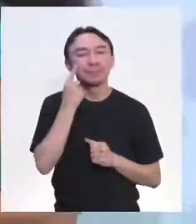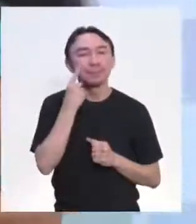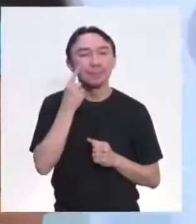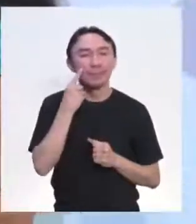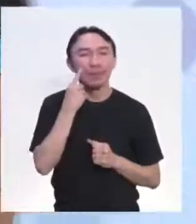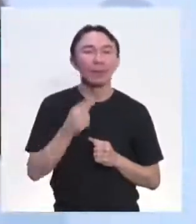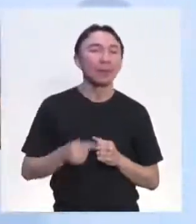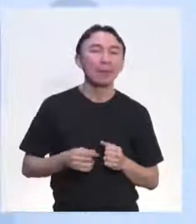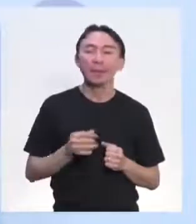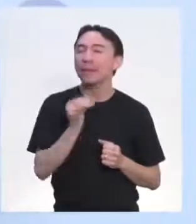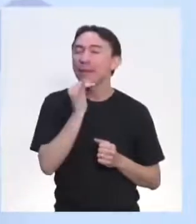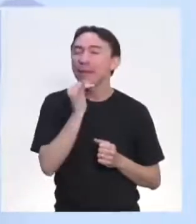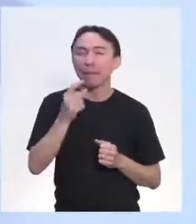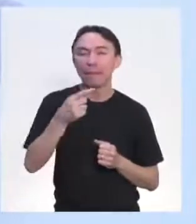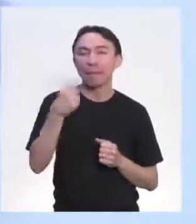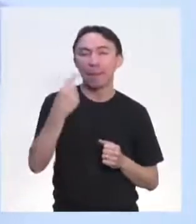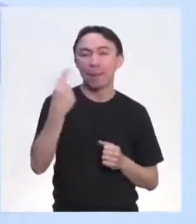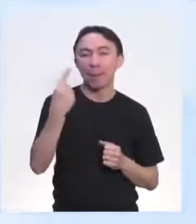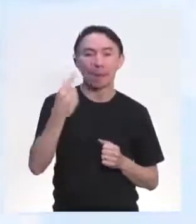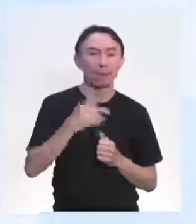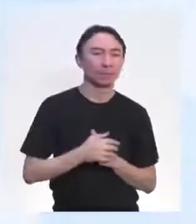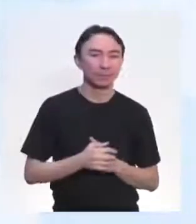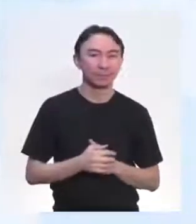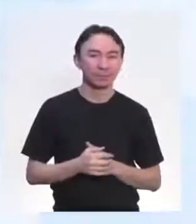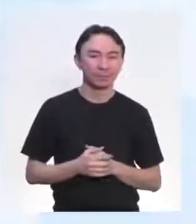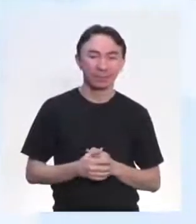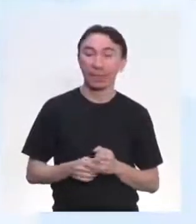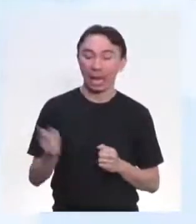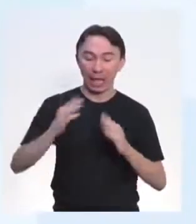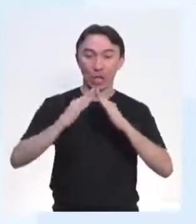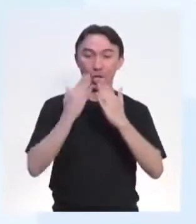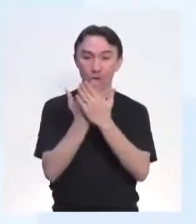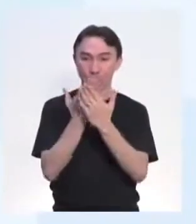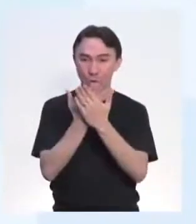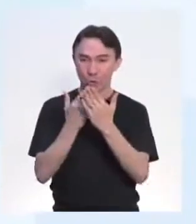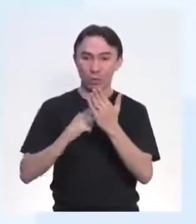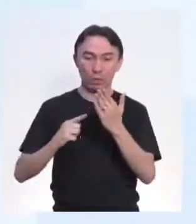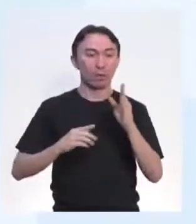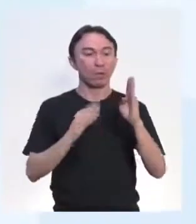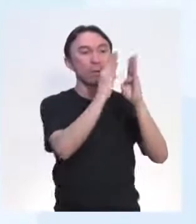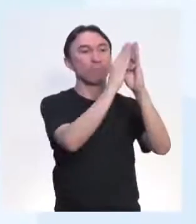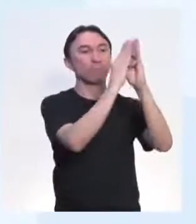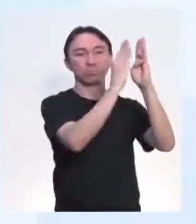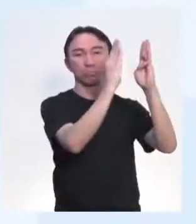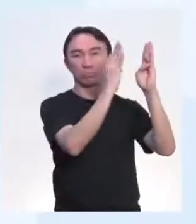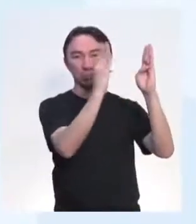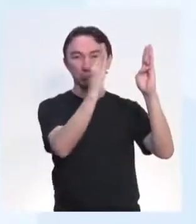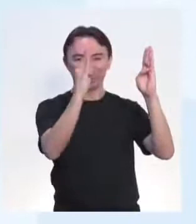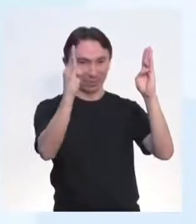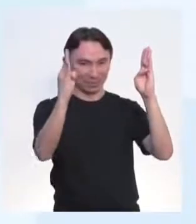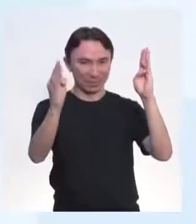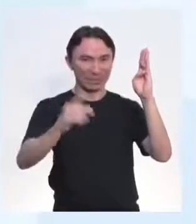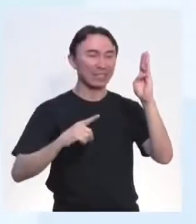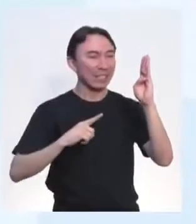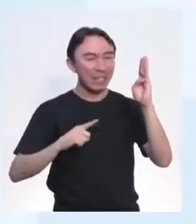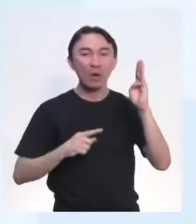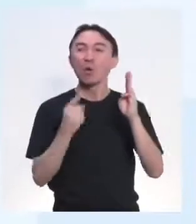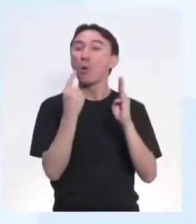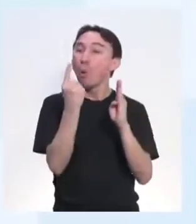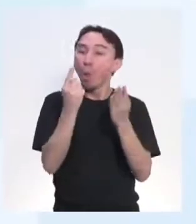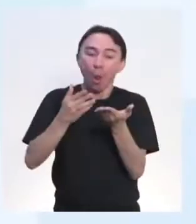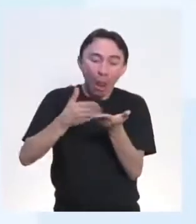no primeiro exemplo, a biblioteca da escola dispõe de um livro de cada uma